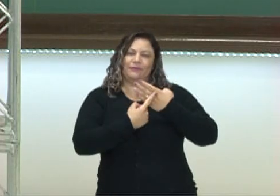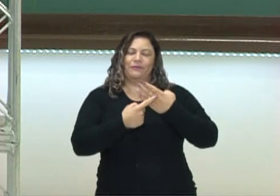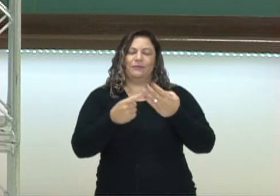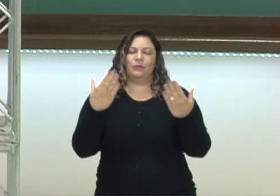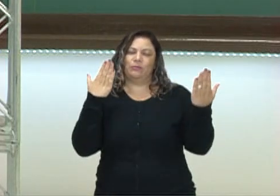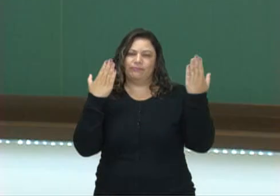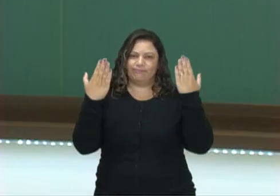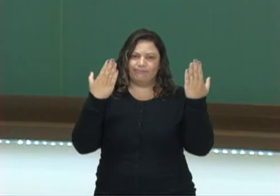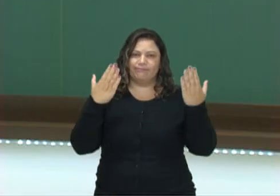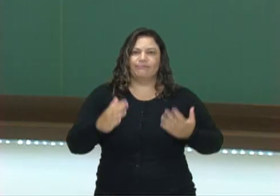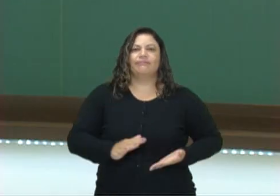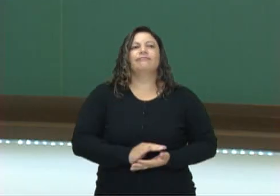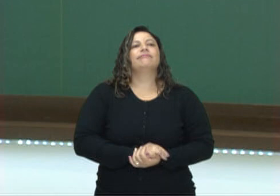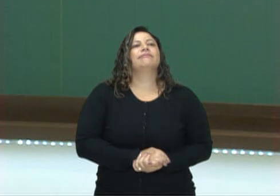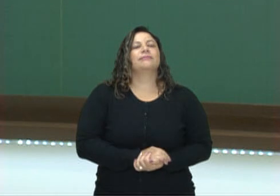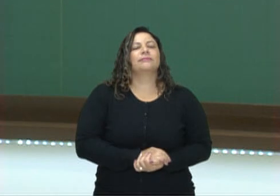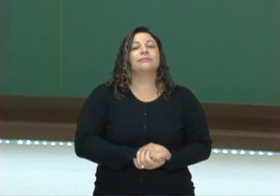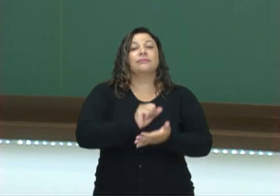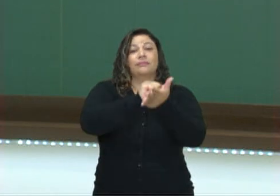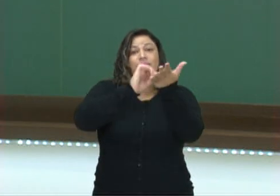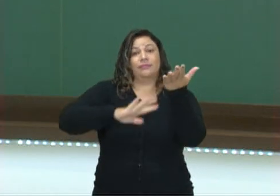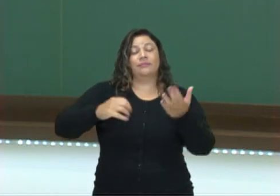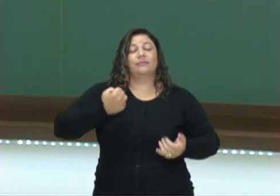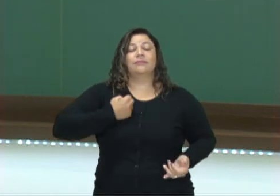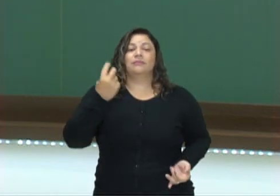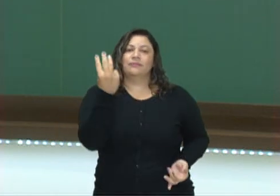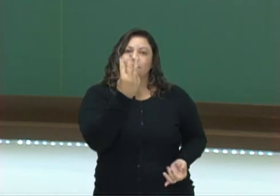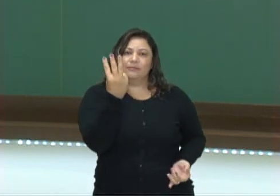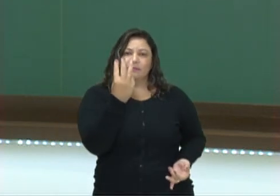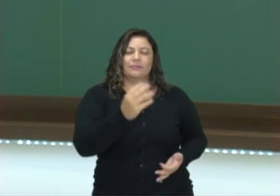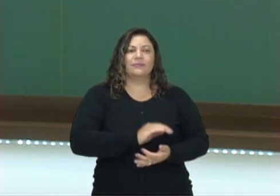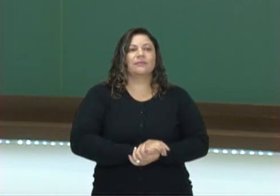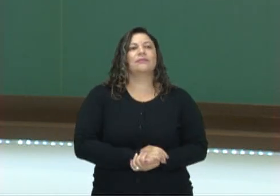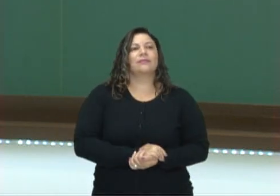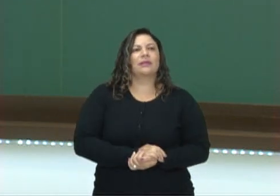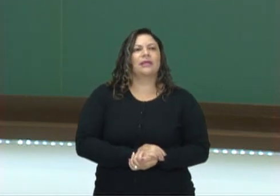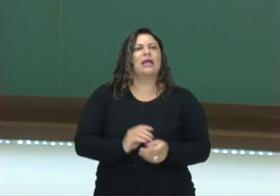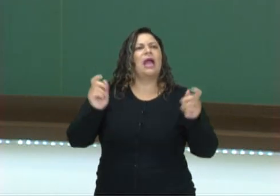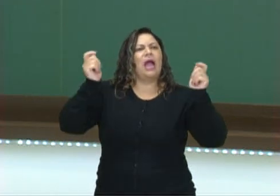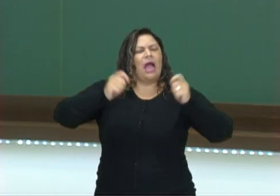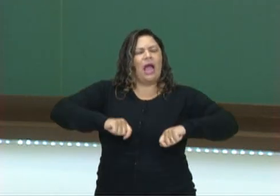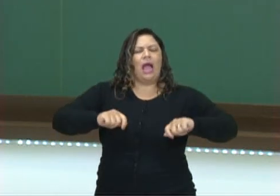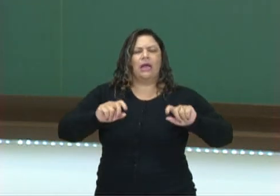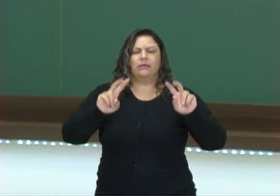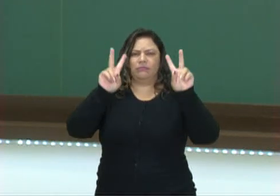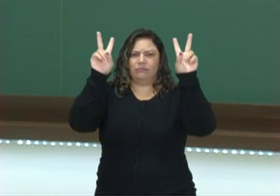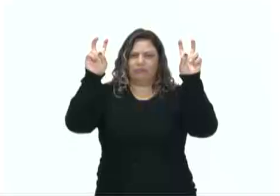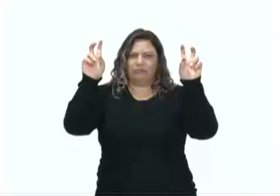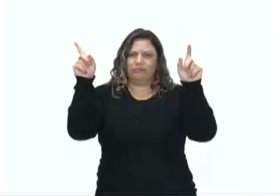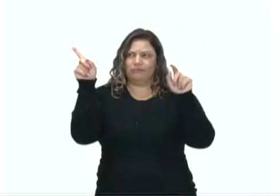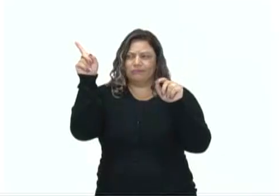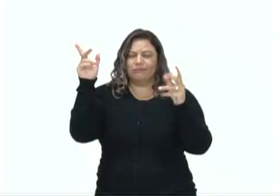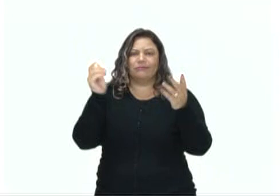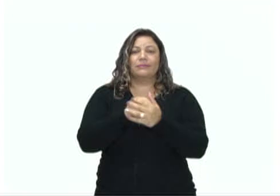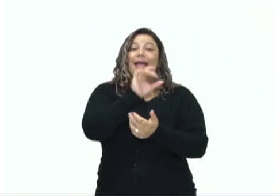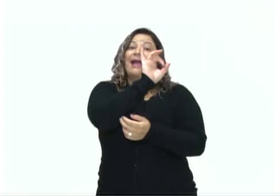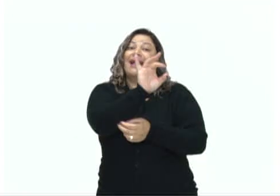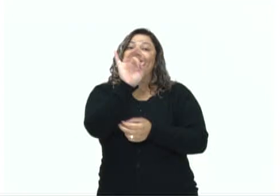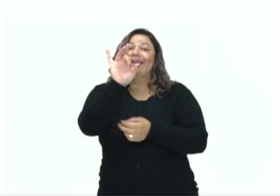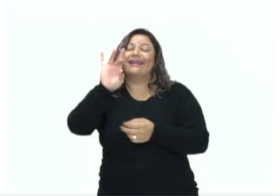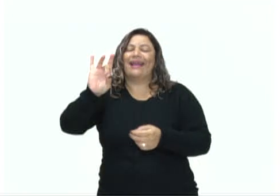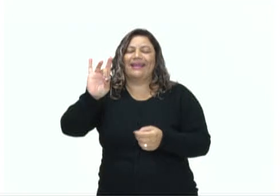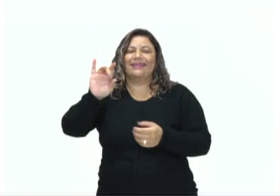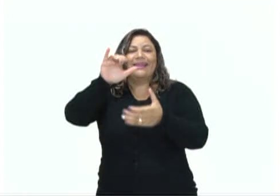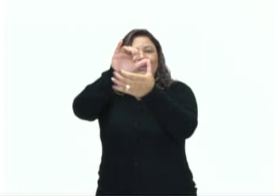Exercício de número 3, ainda sobre elementos argumentativos coesivos. Cada matrimônio é